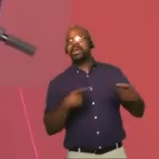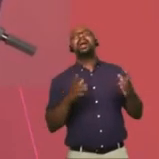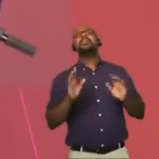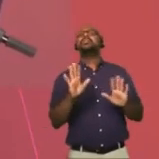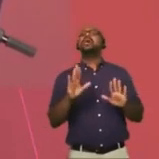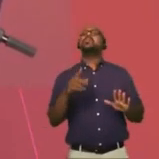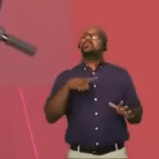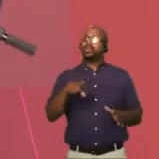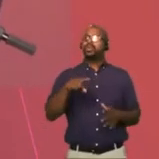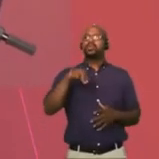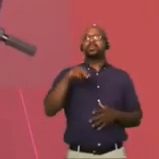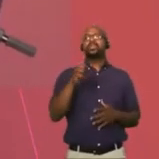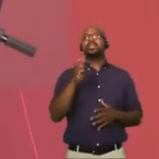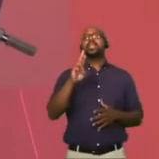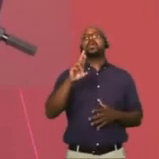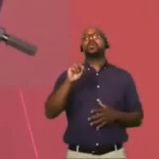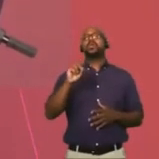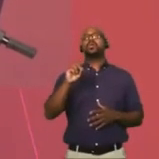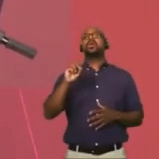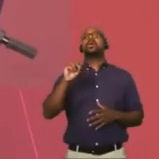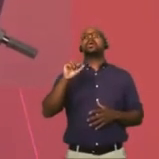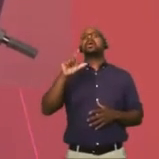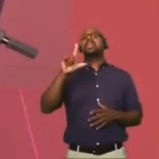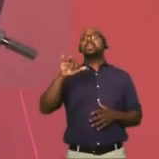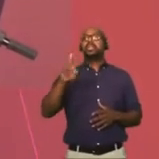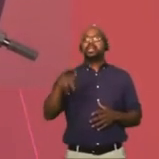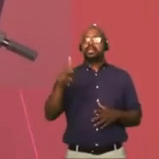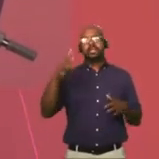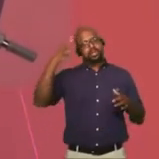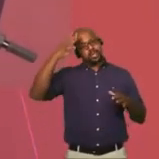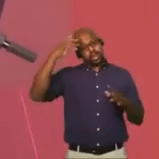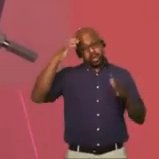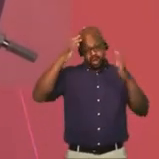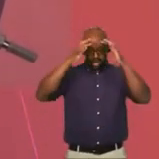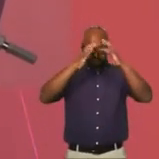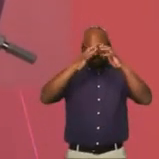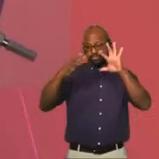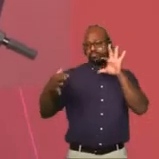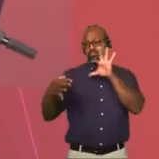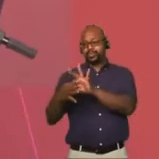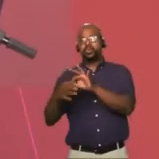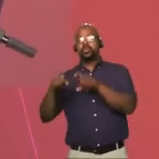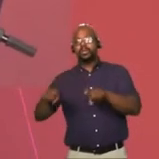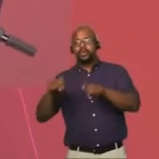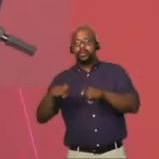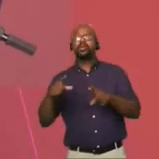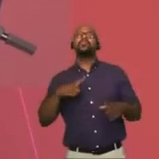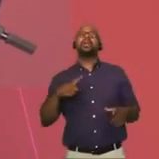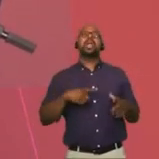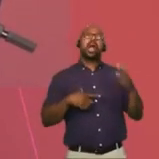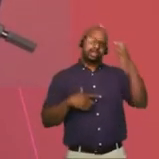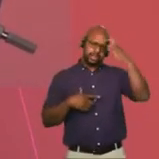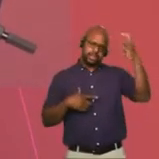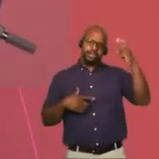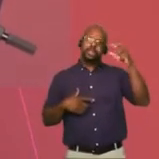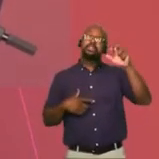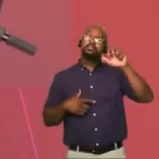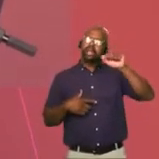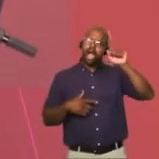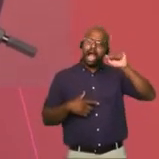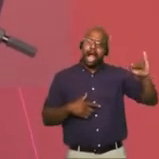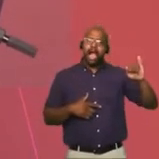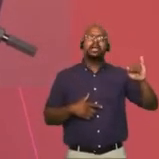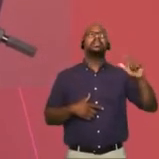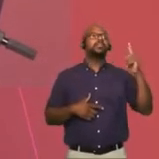vem aí o neurolink nós vamos tá ligado ao computador Ok mas vem Inteligência Artificial